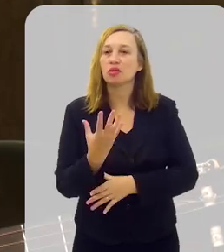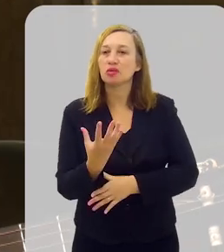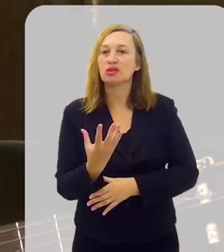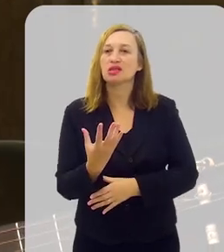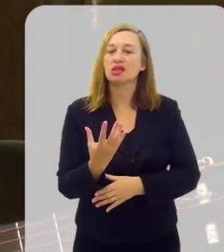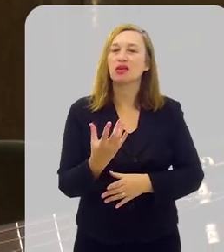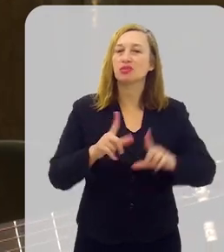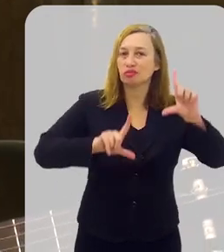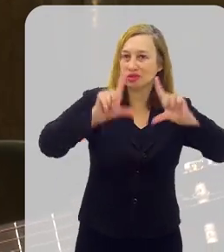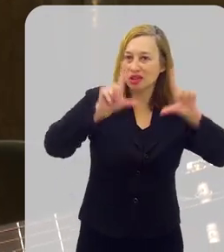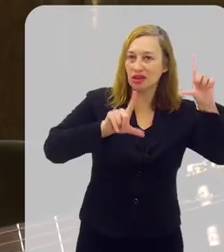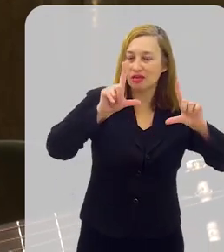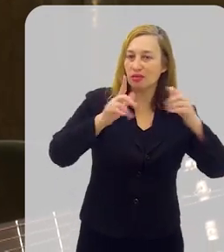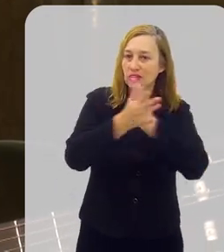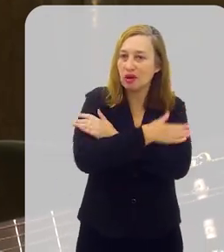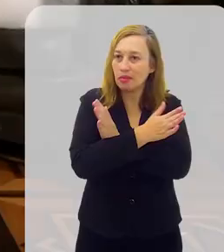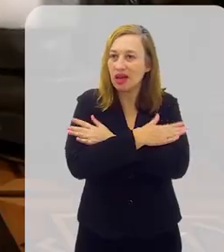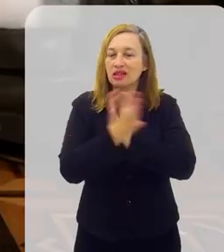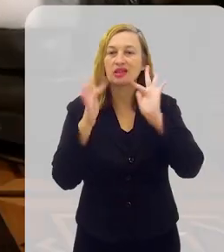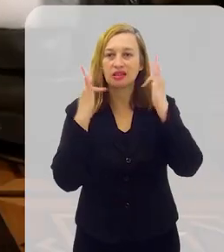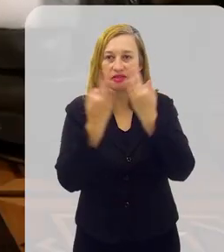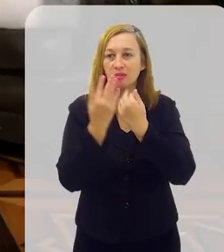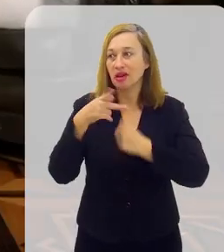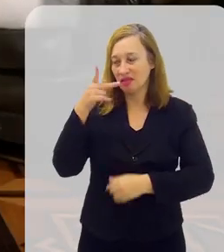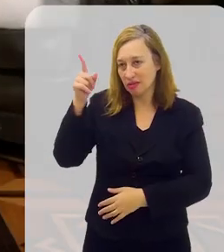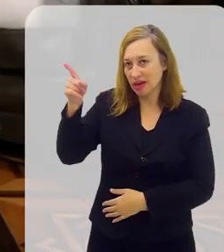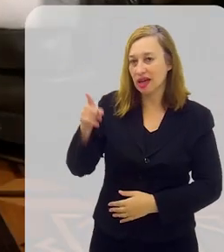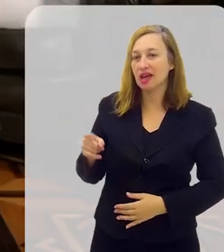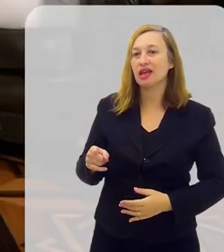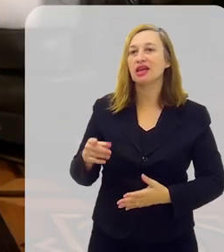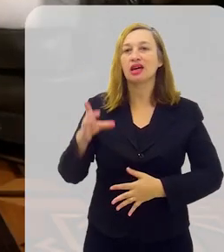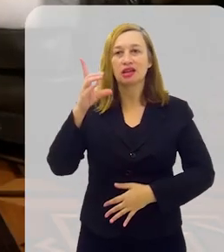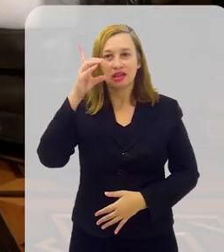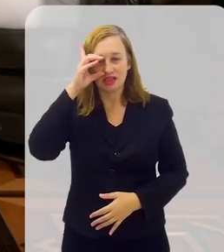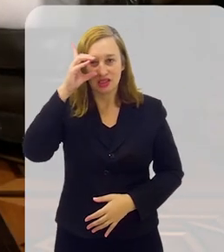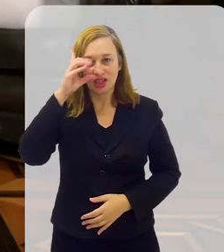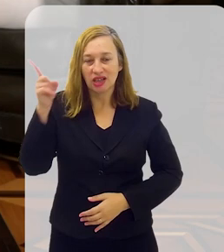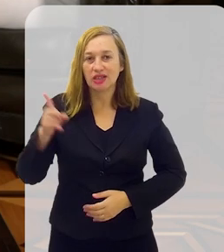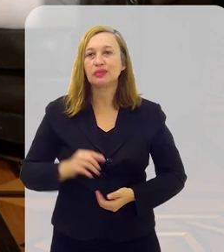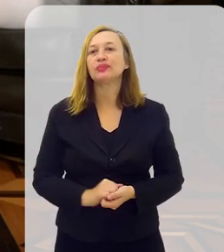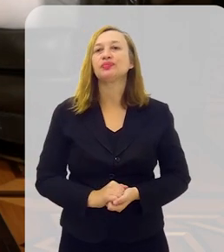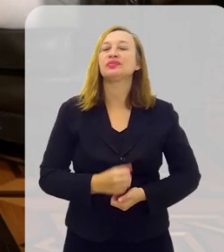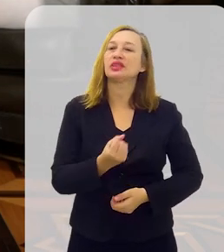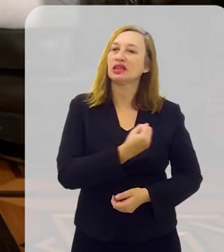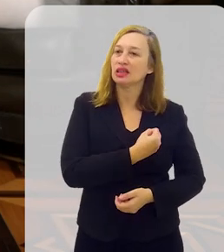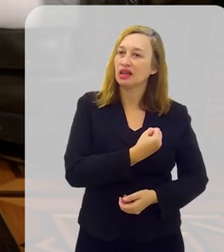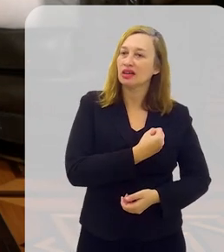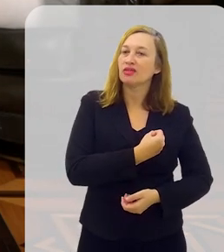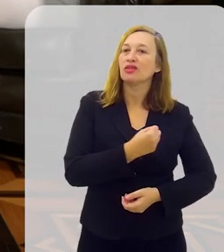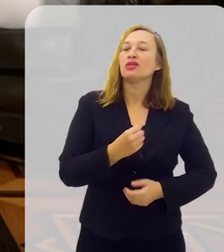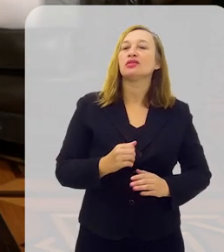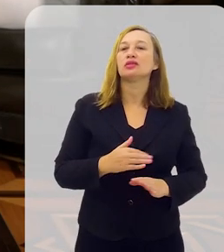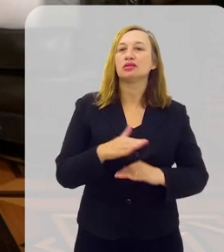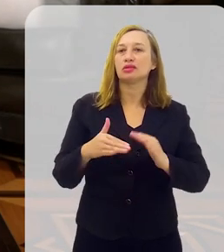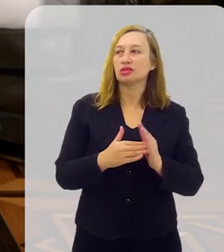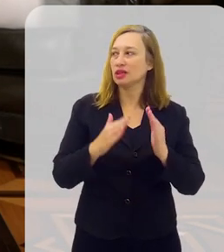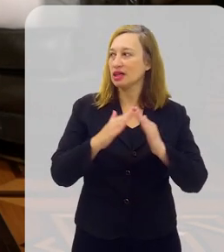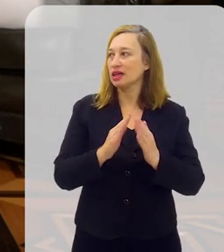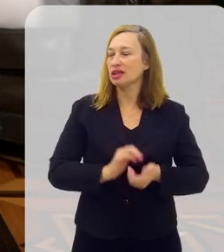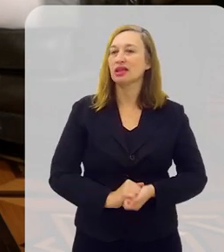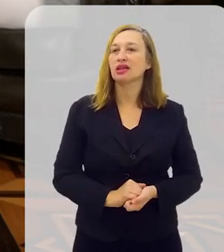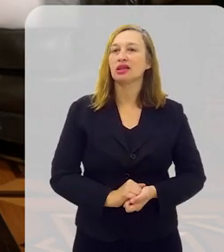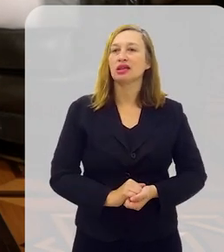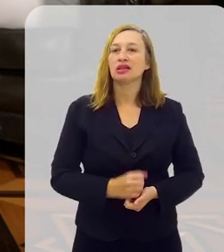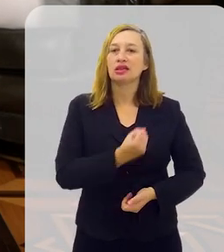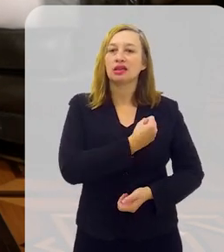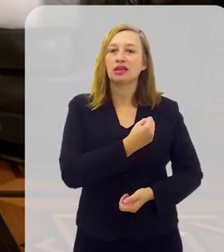Dessa dinastia aí, toda. Isso aí. A produção do programa manda um abraço lindo para essa família. Queria que você passasse seu contato de Instagram, seu